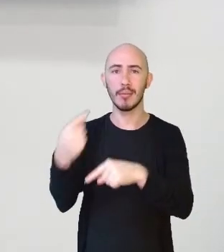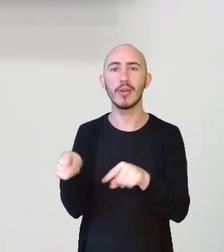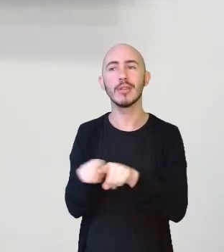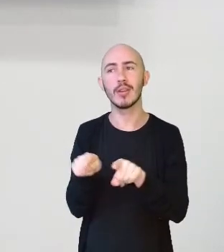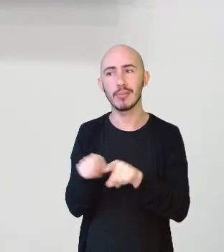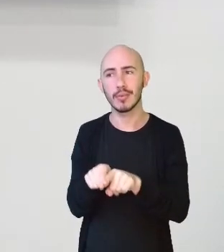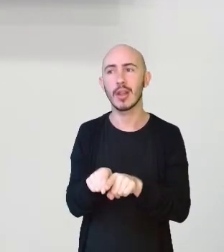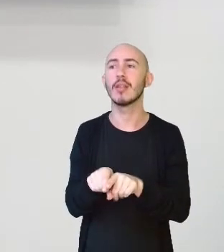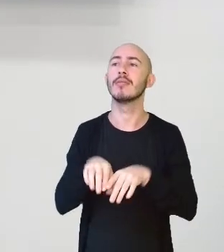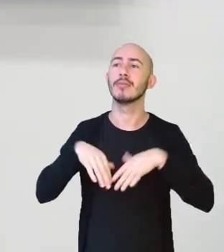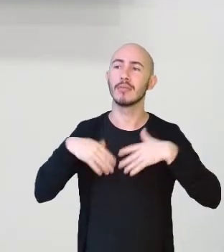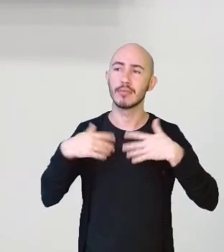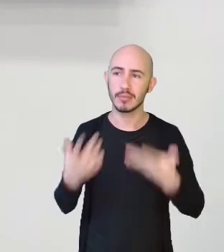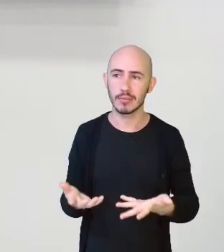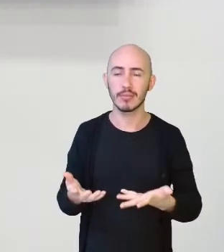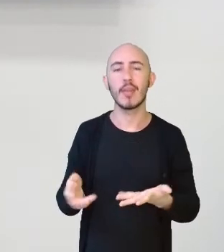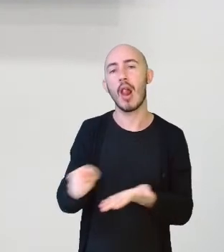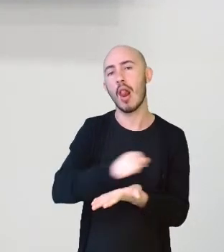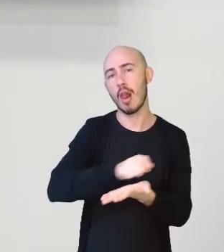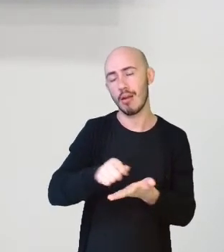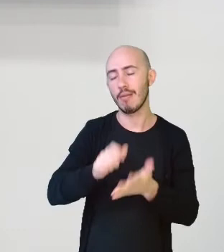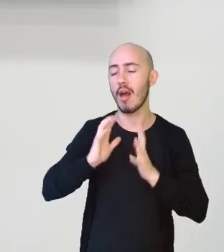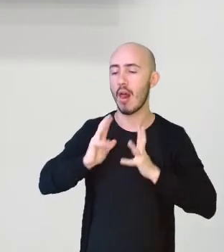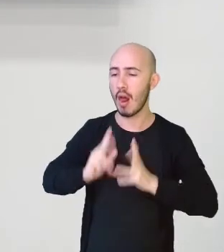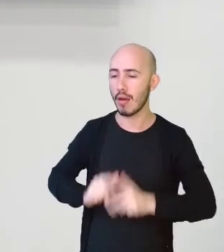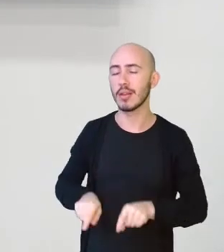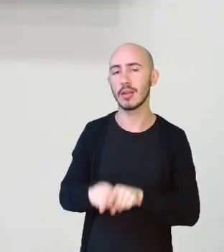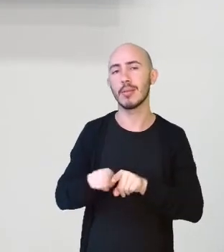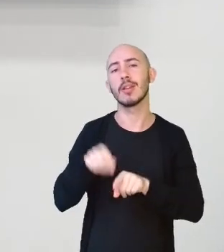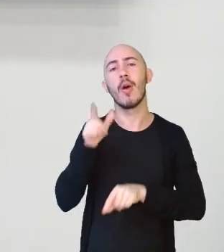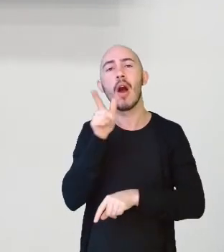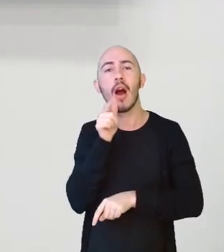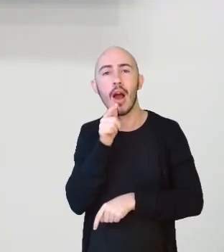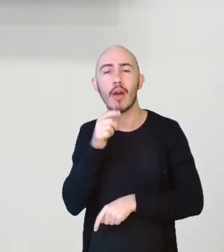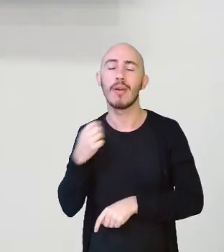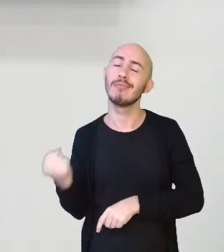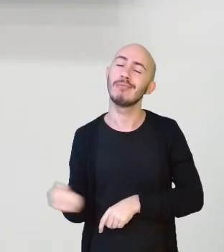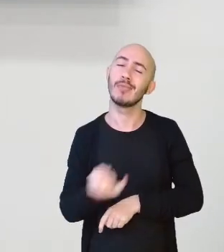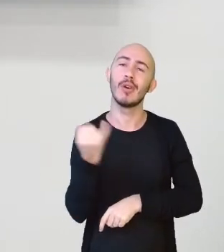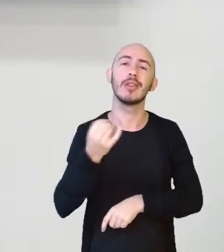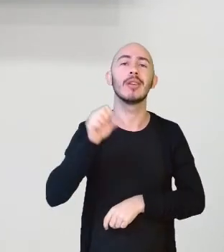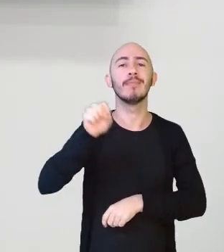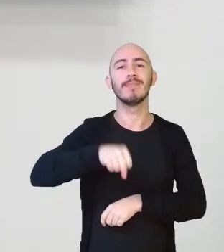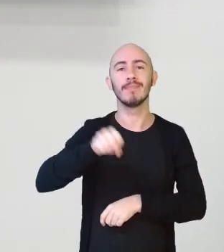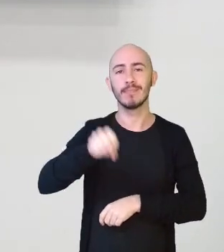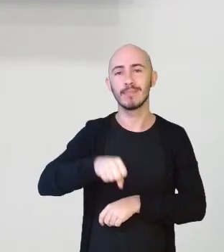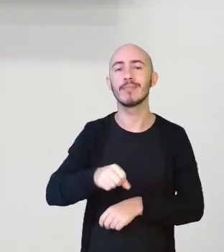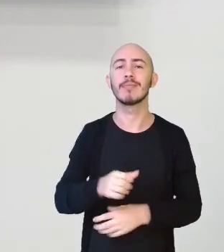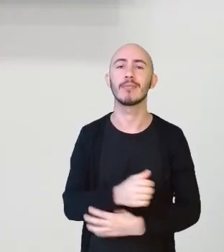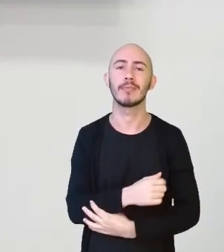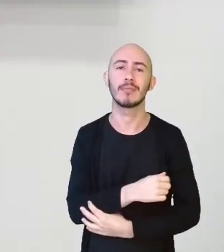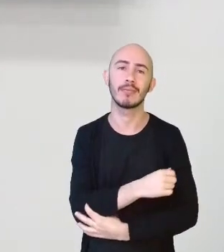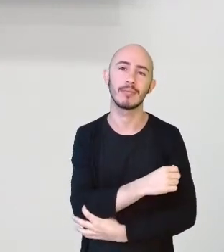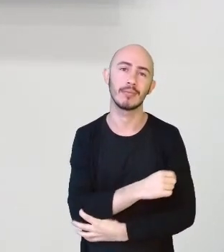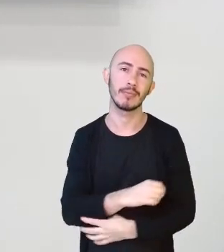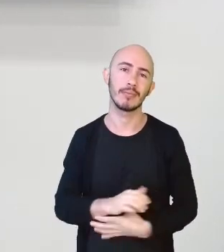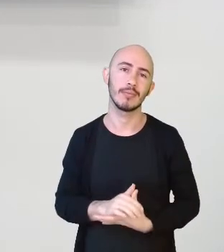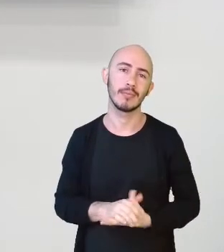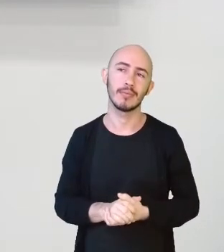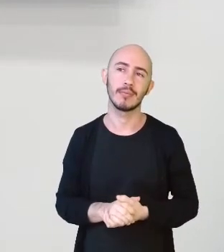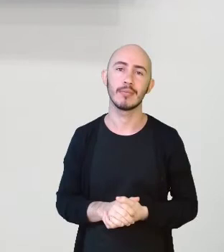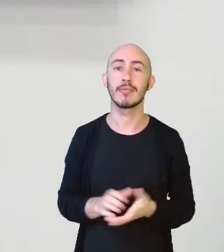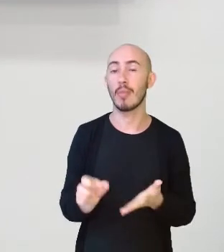ele vai precisar fazer o quê? Lavar. Então, a água também é muito importante aí na cozinha, para fazer alimentos, para limpar